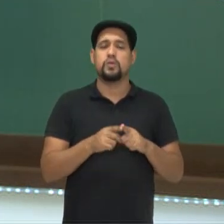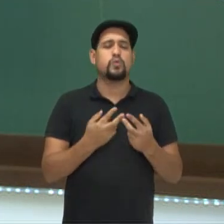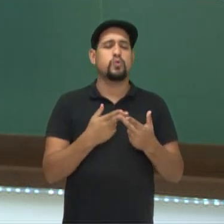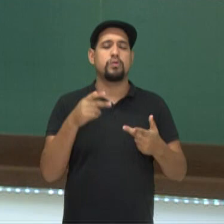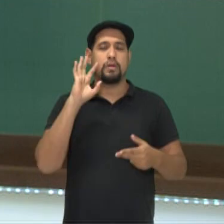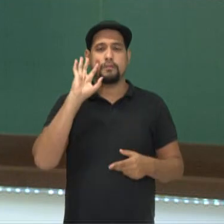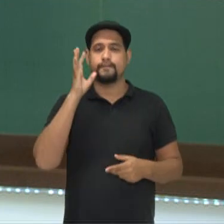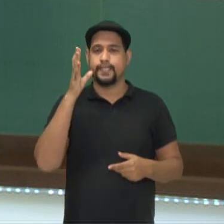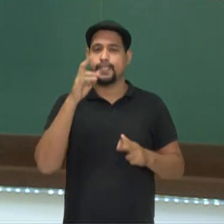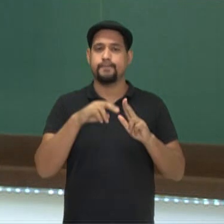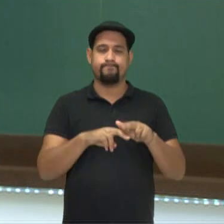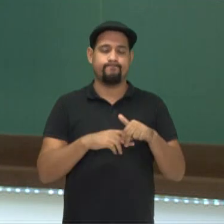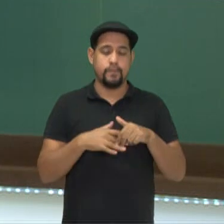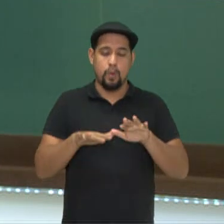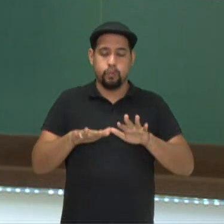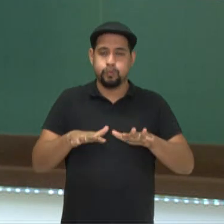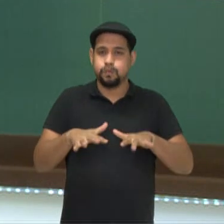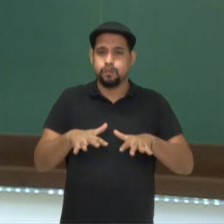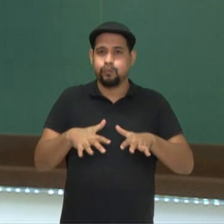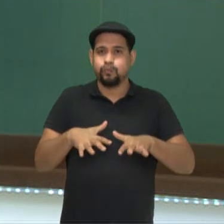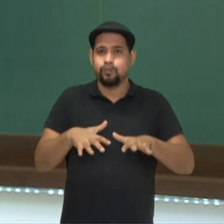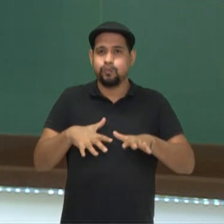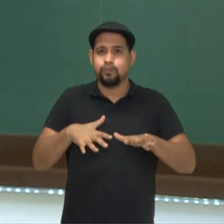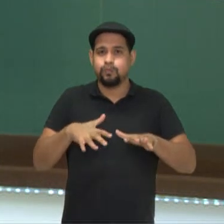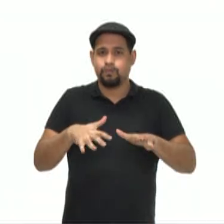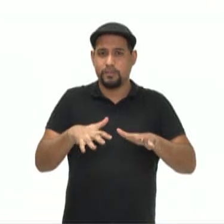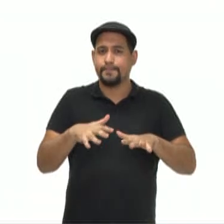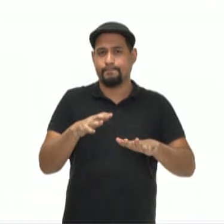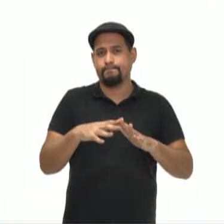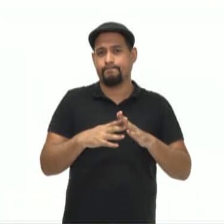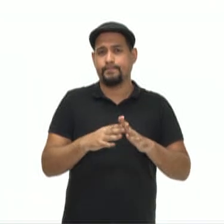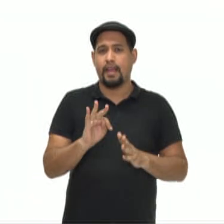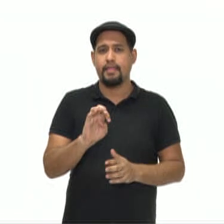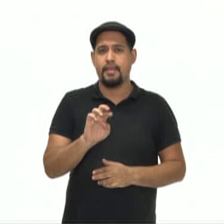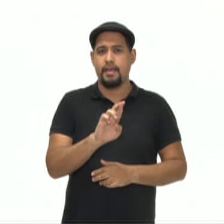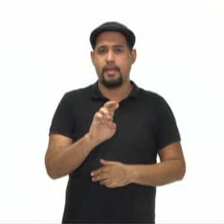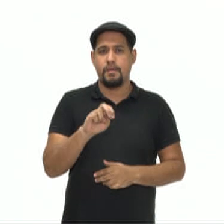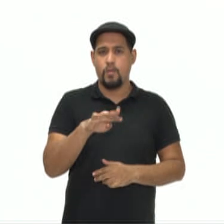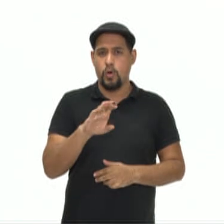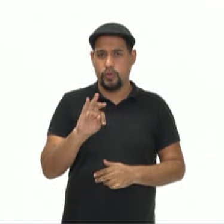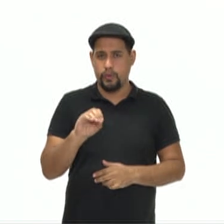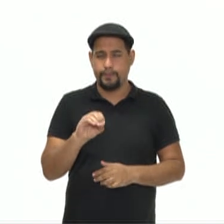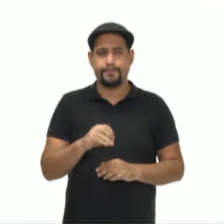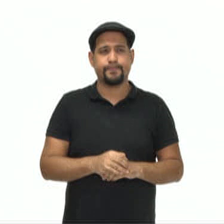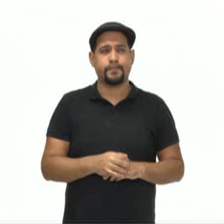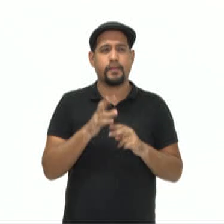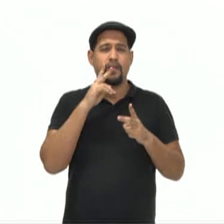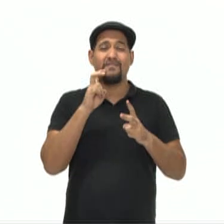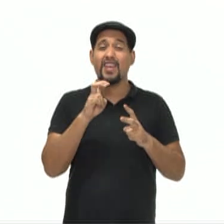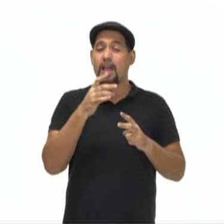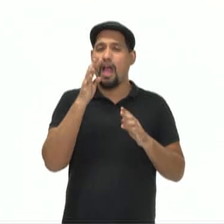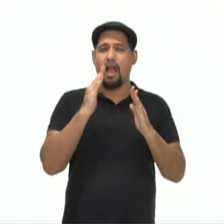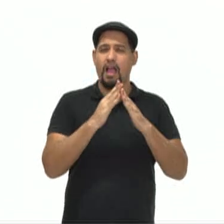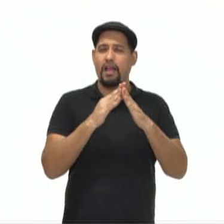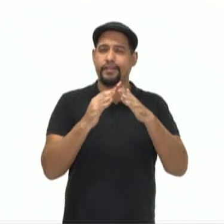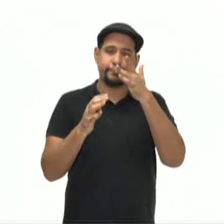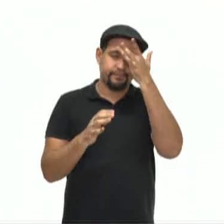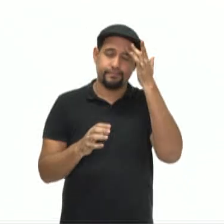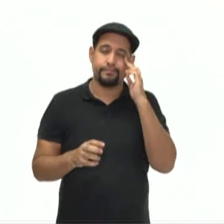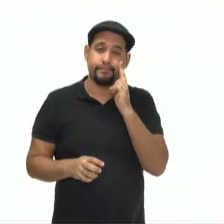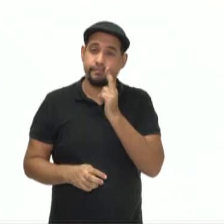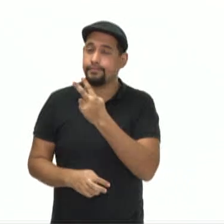que aconteceu em relação ao terremoto. Olha só como muitas pessoas moram lá no